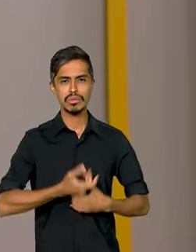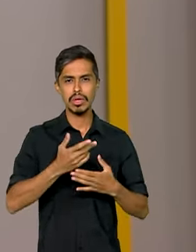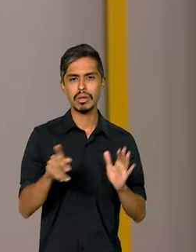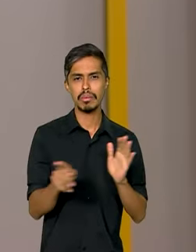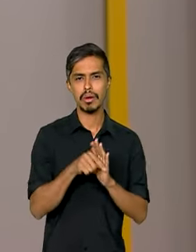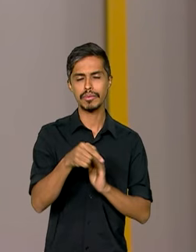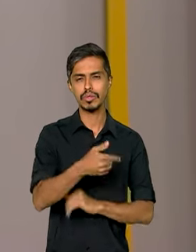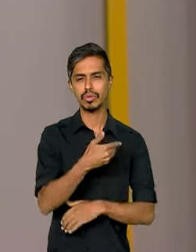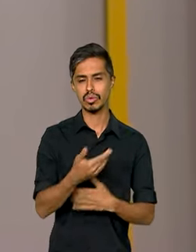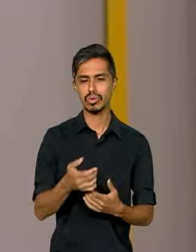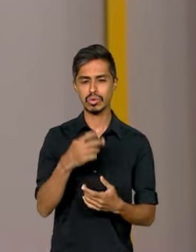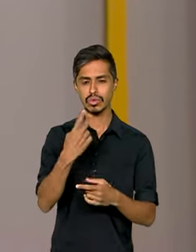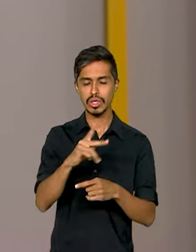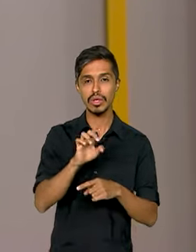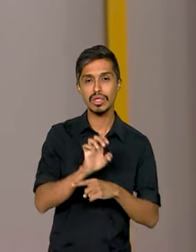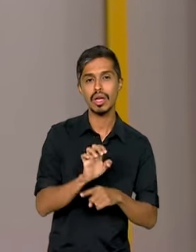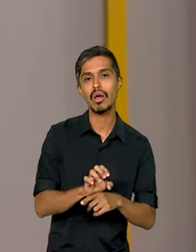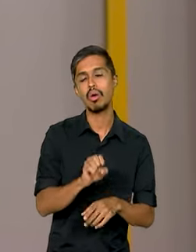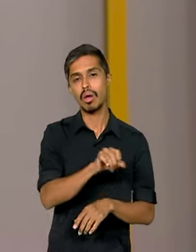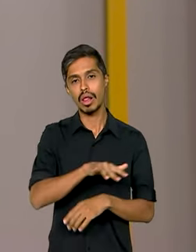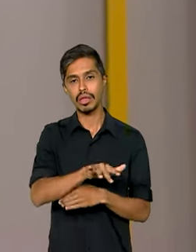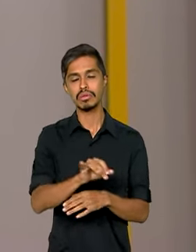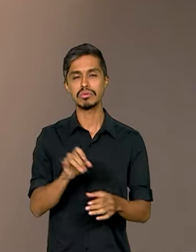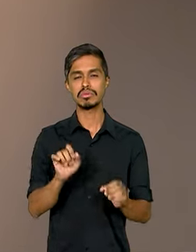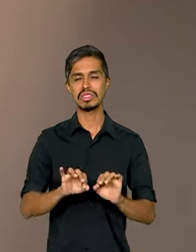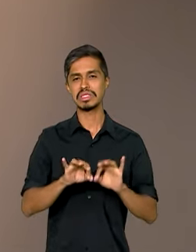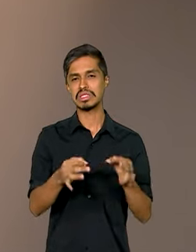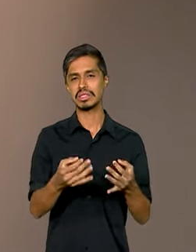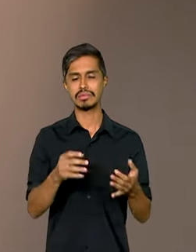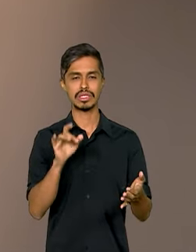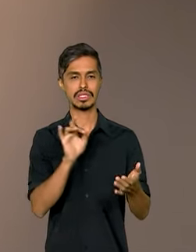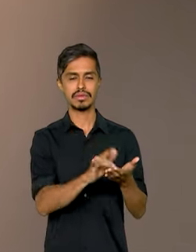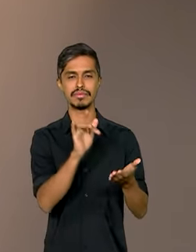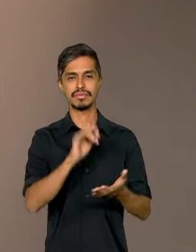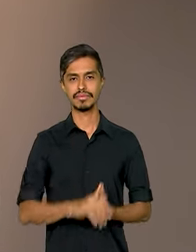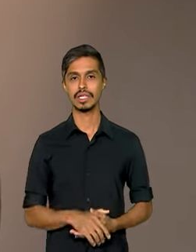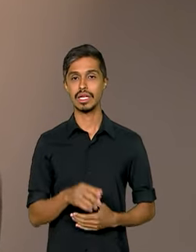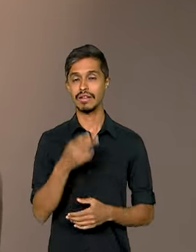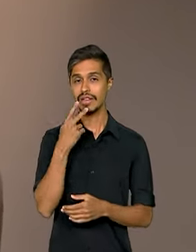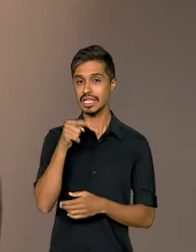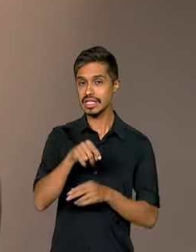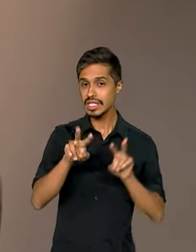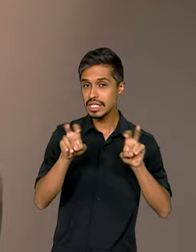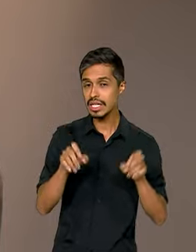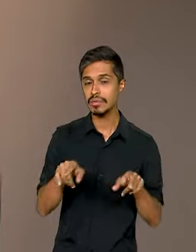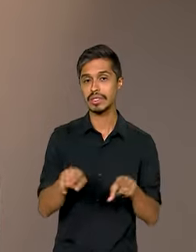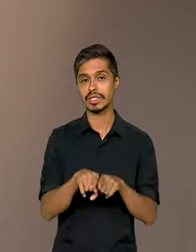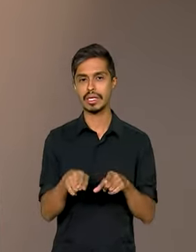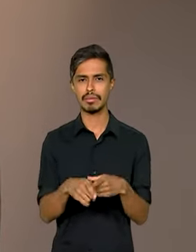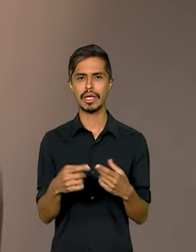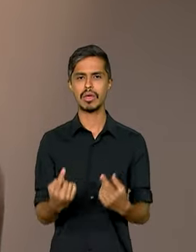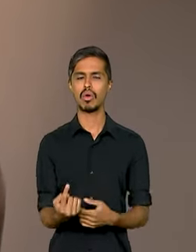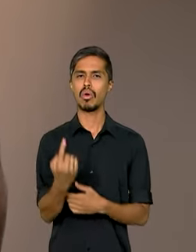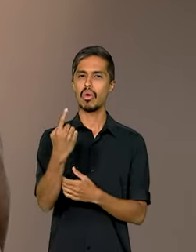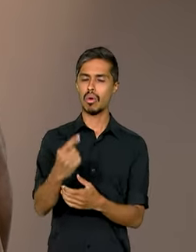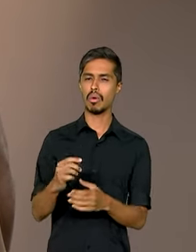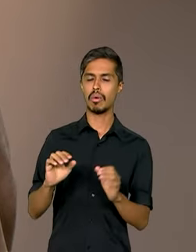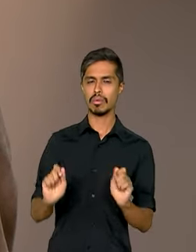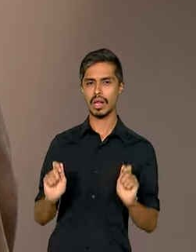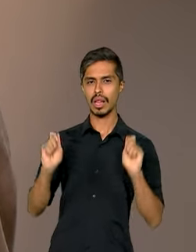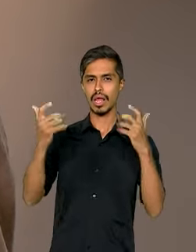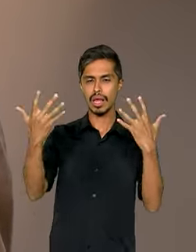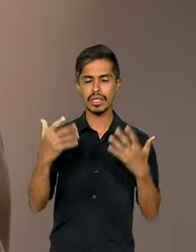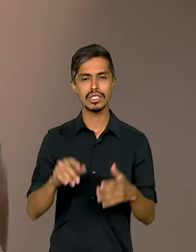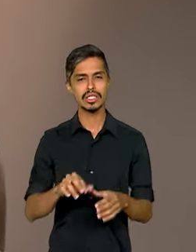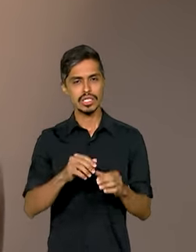Federal em seu estado ou região com simples clique para falar sobre esse assunto e também sobre uma campanha de União nacional